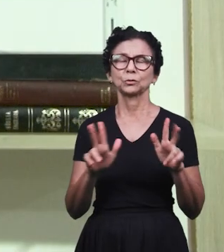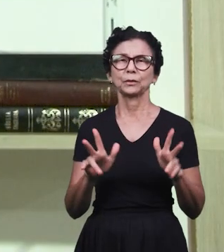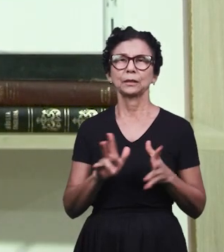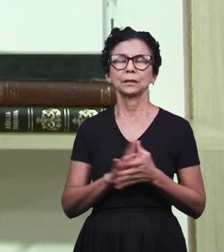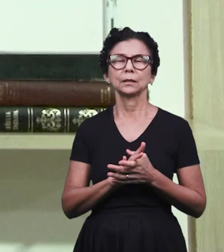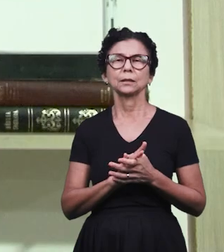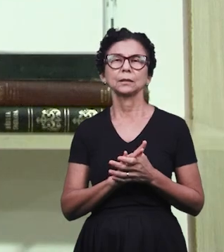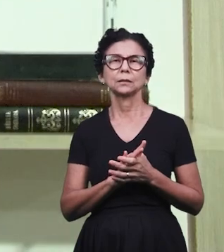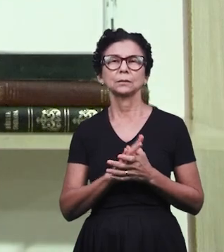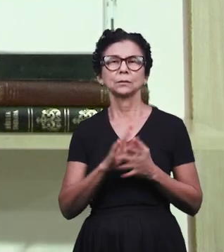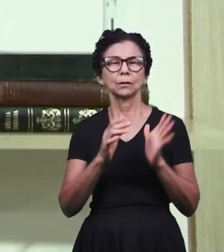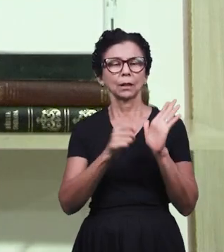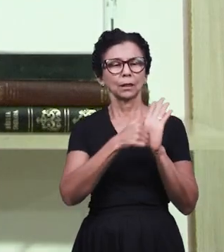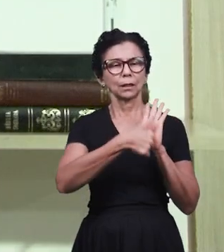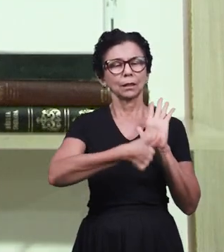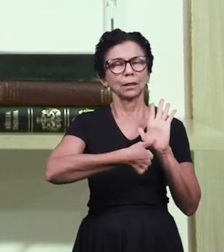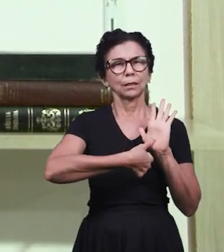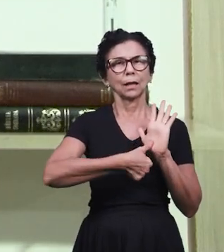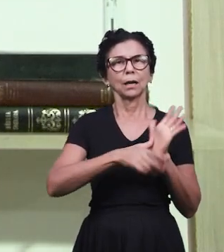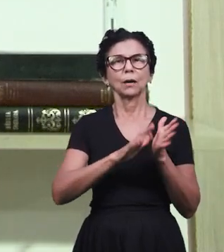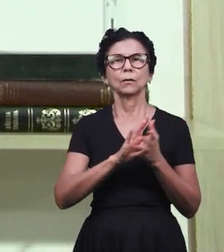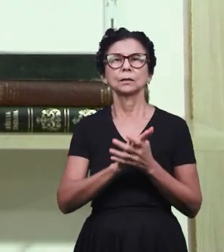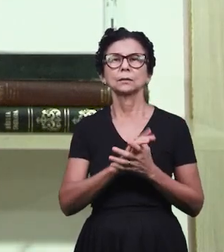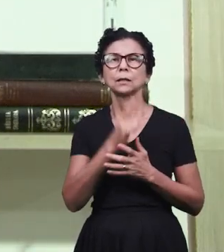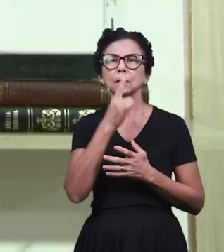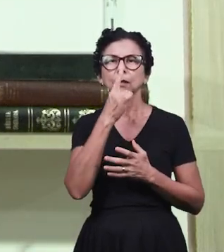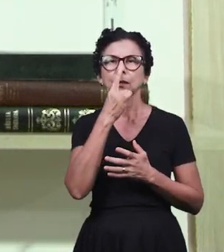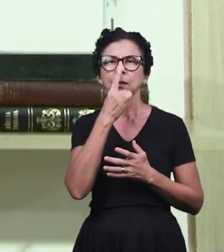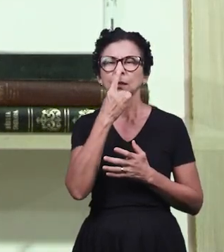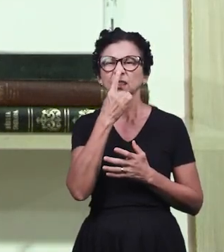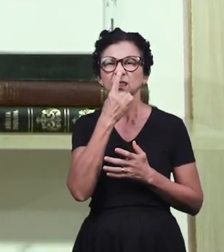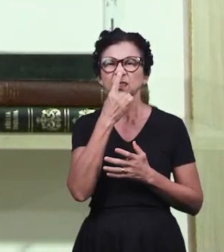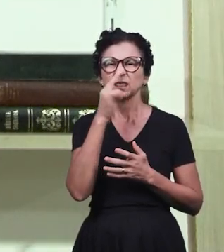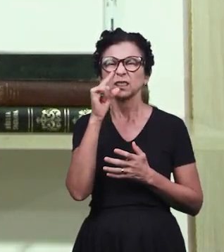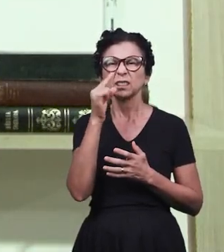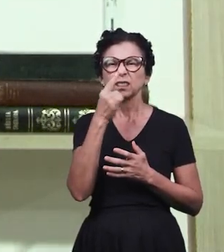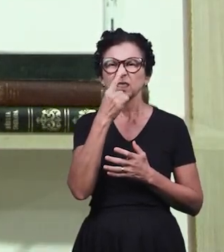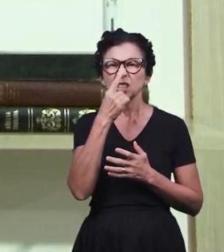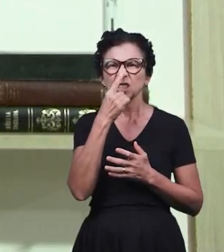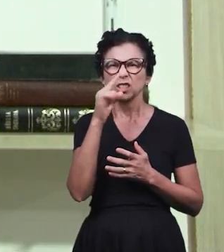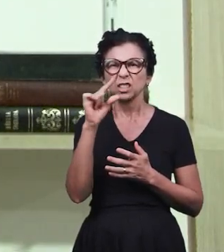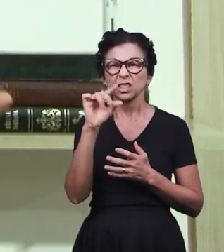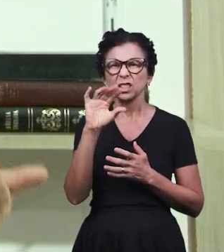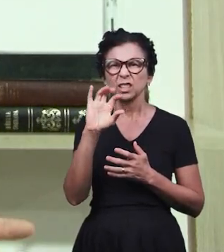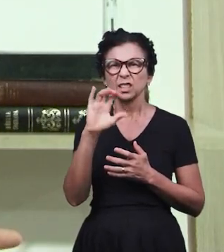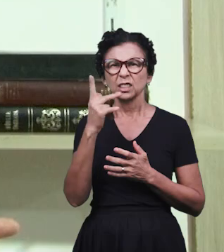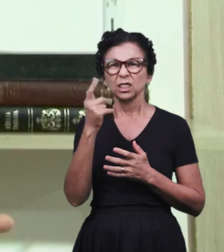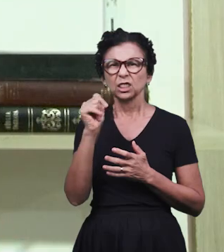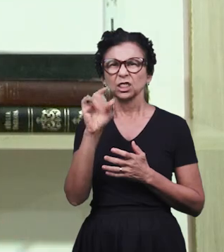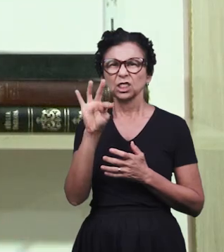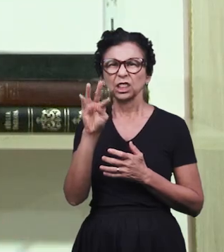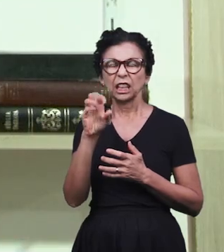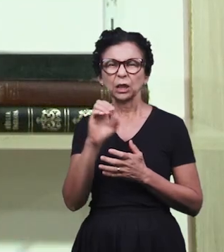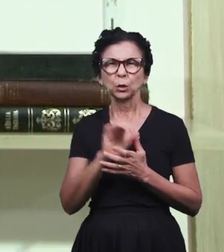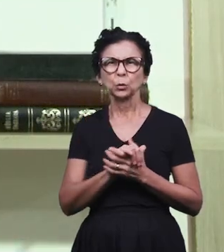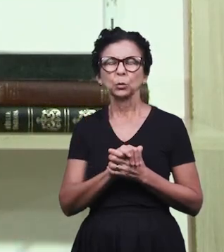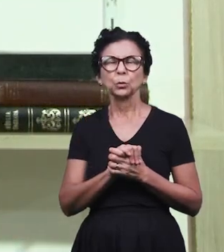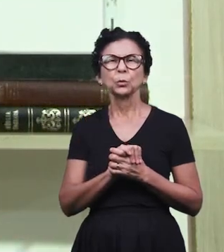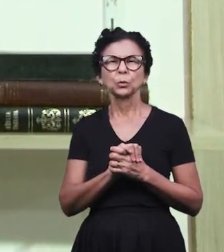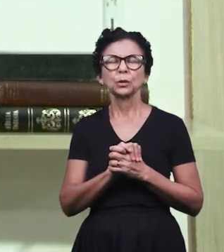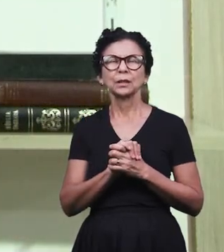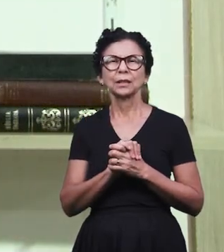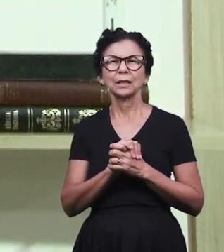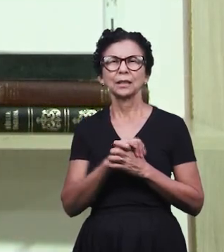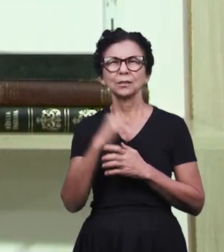boca pequena, língua grande. São pessoas que têm um pouquinho mais de peso, tendência,